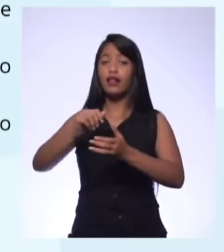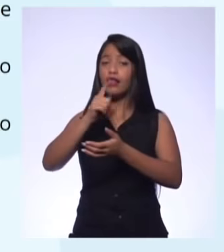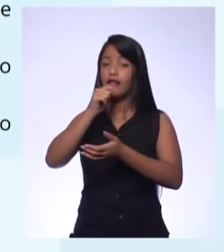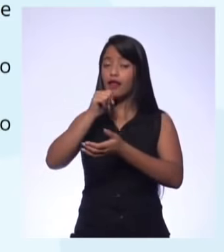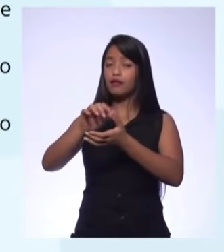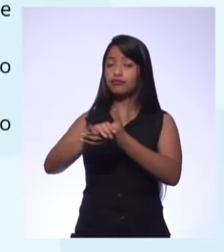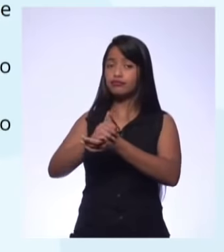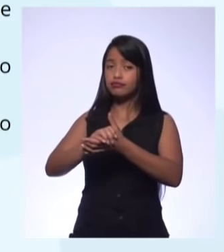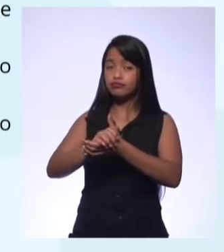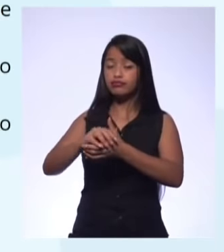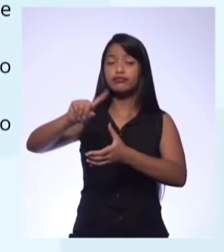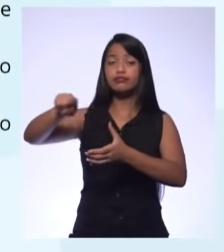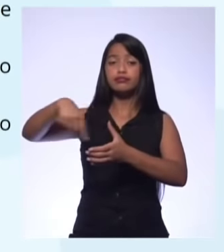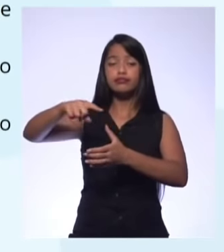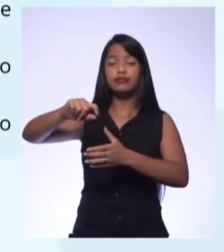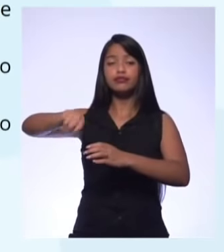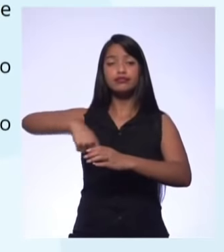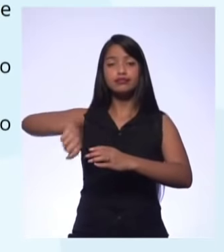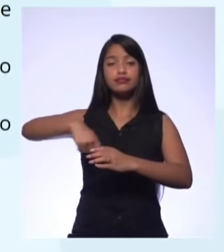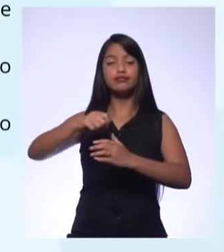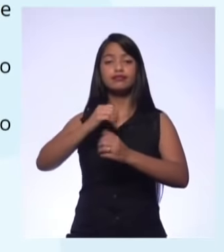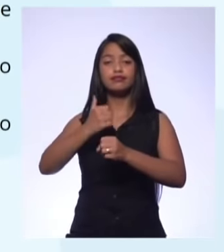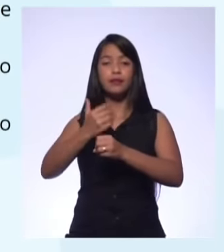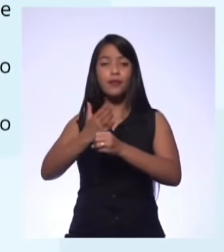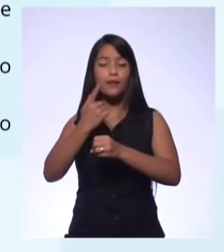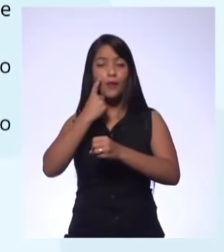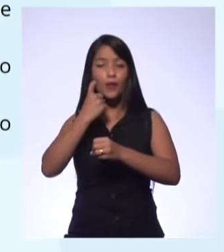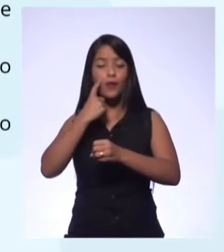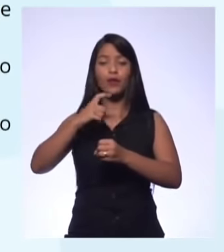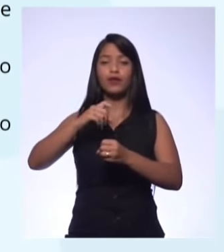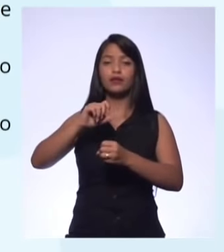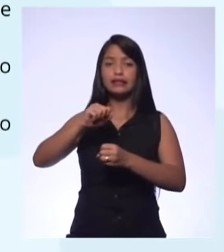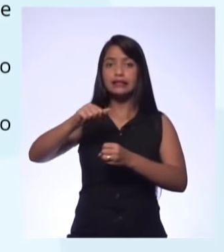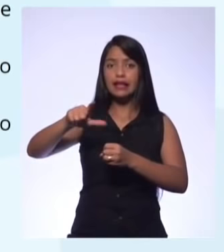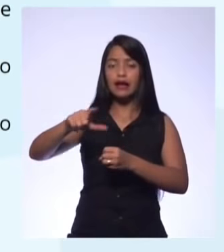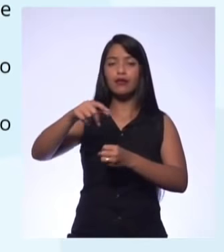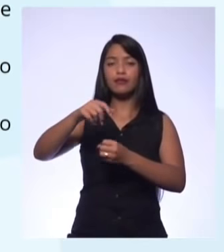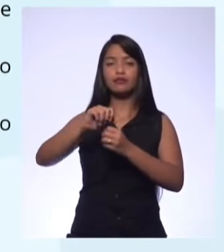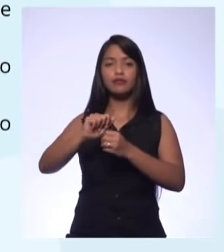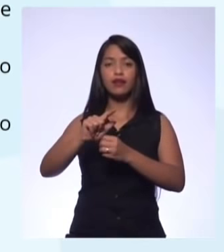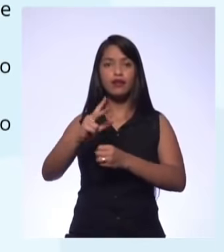ferver uns 10 minutos, acrescente alguns grãos de amendoim e está pronto. É o prato mais